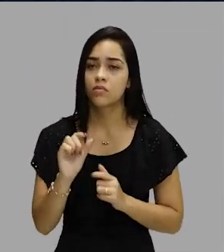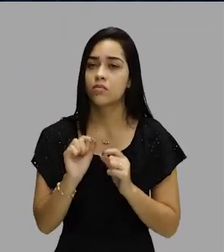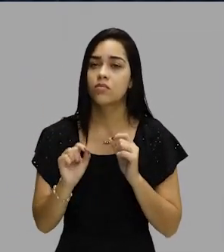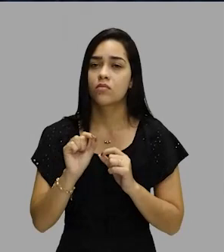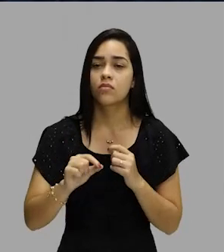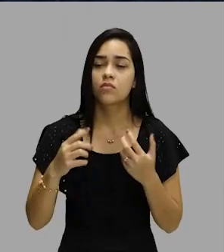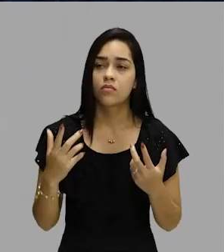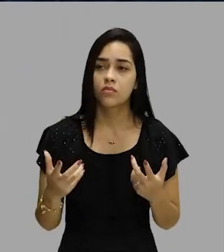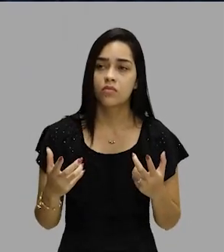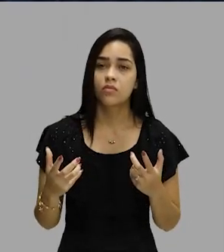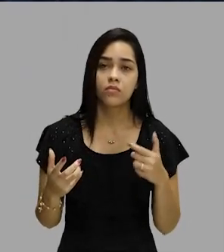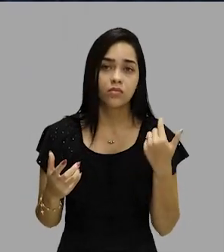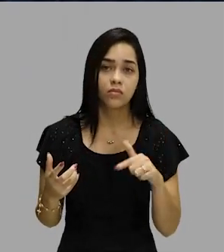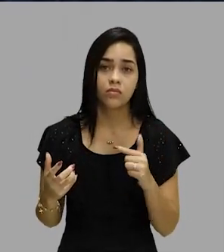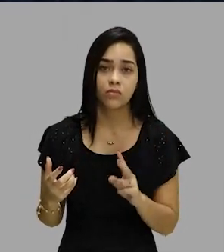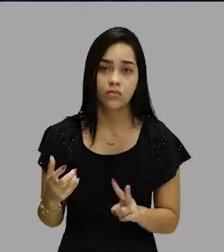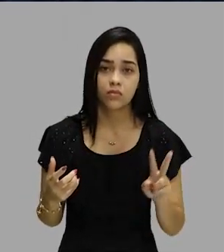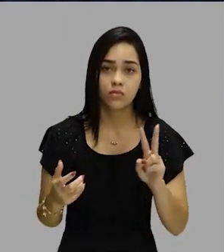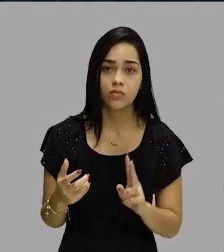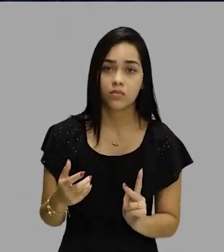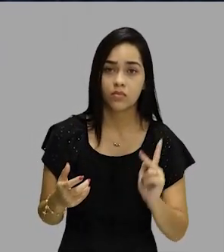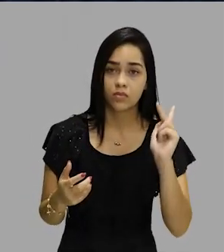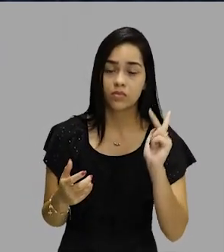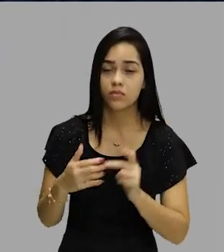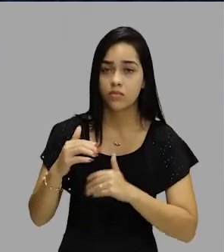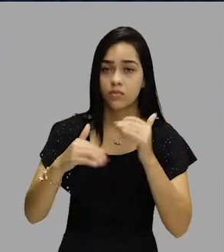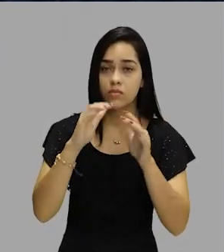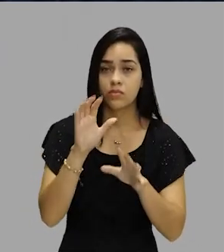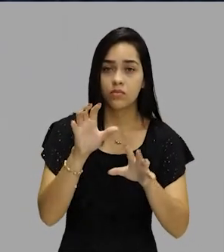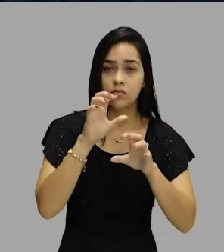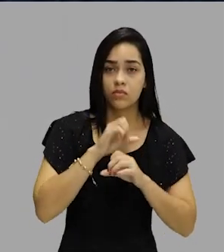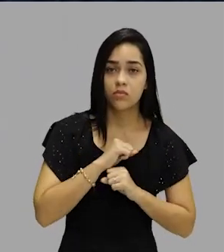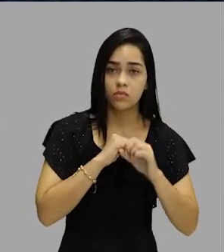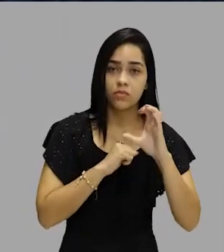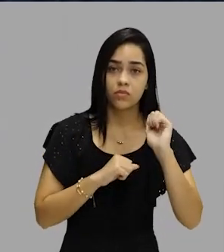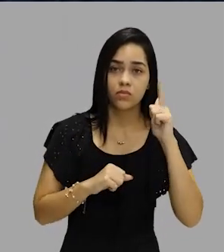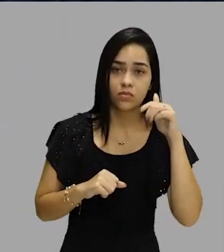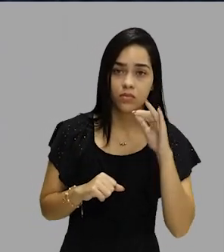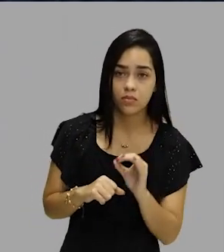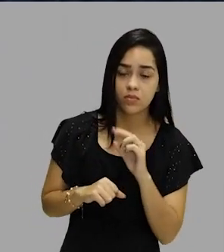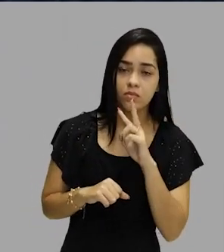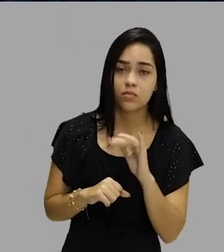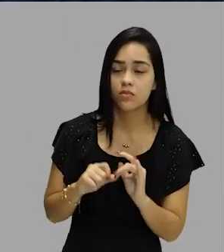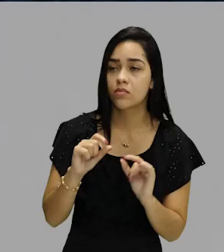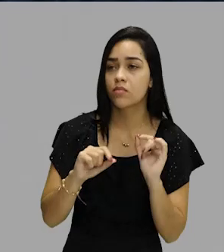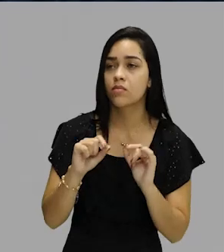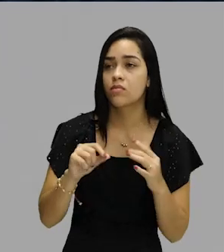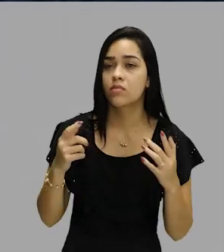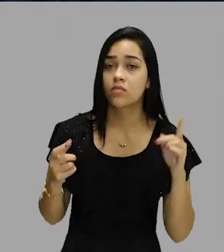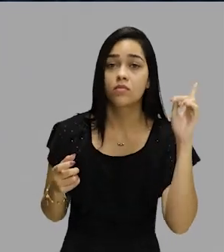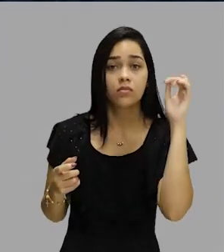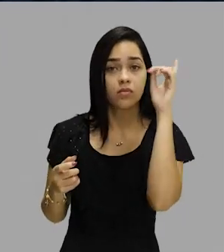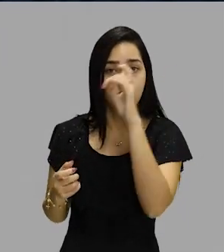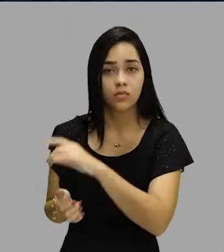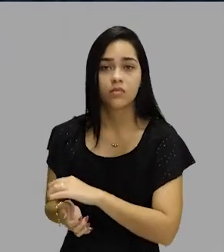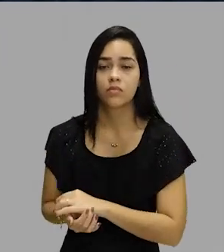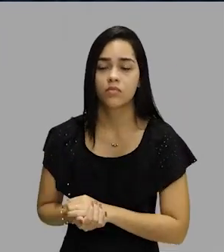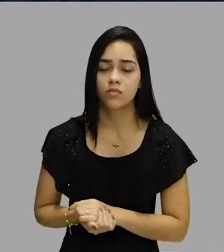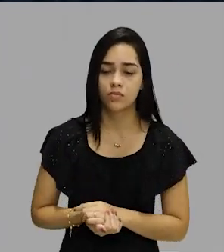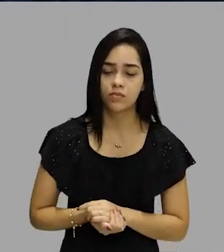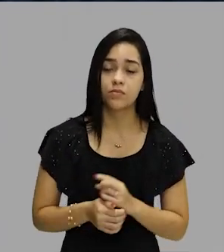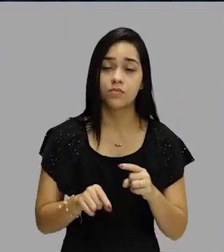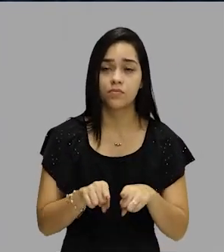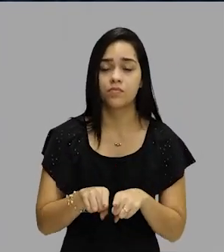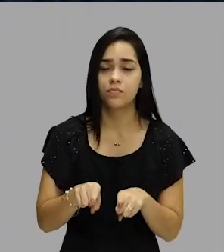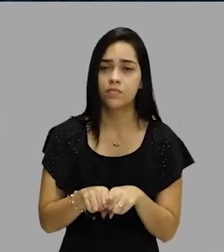que sem a vitamina K, pessoal, o processo de absorção do cálcio ele vai ser dificultado, ok?